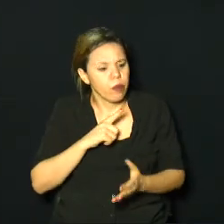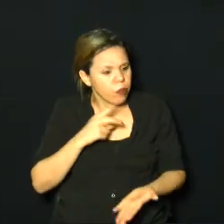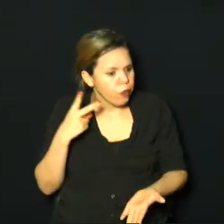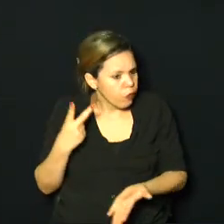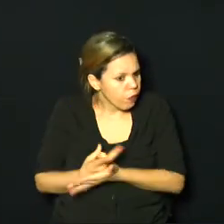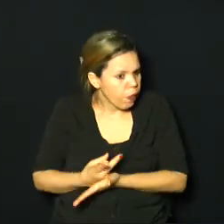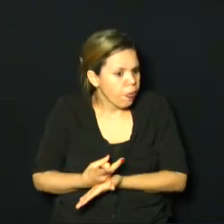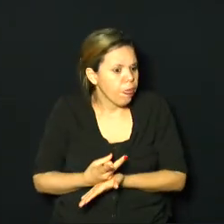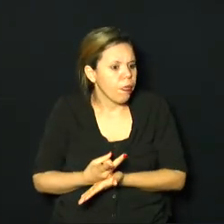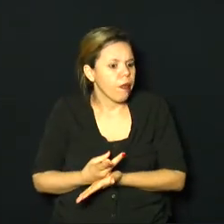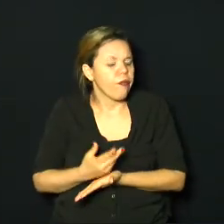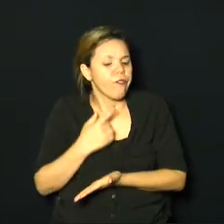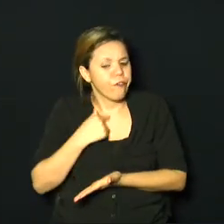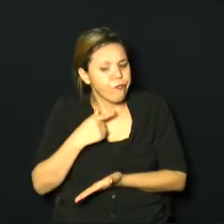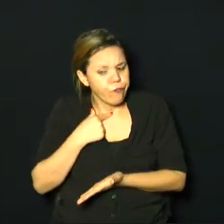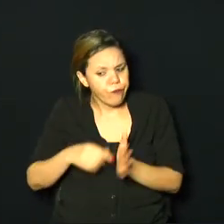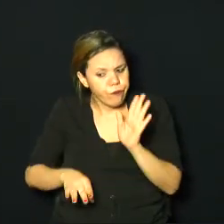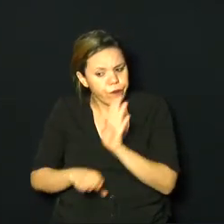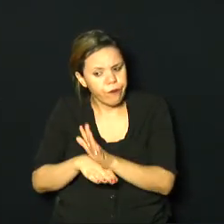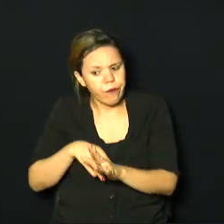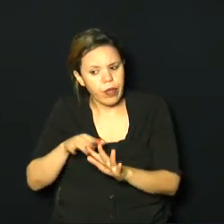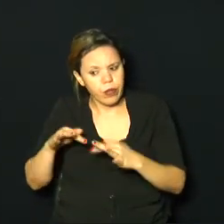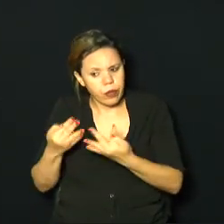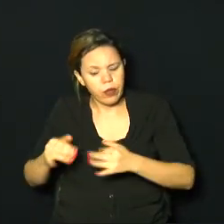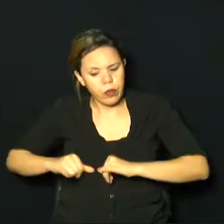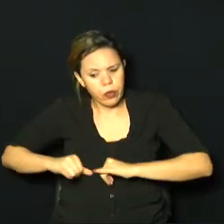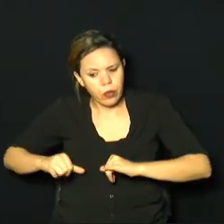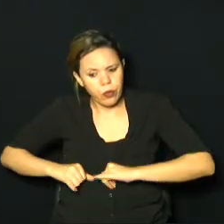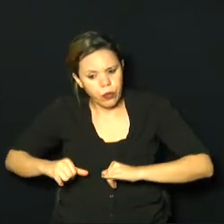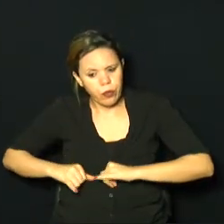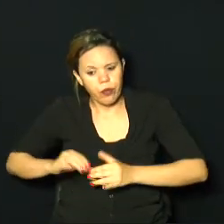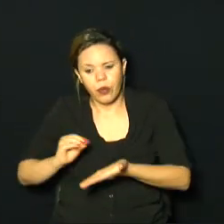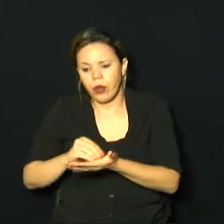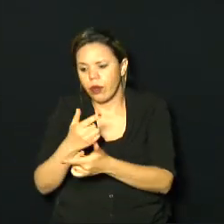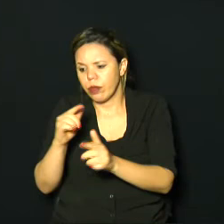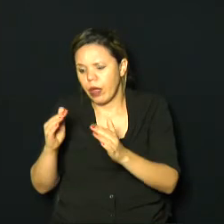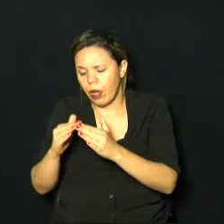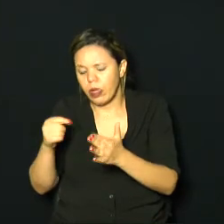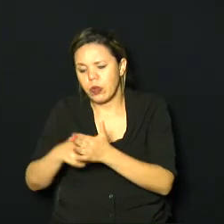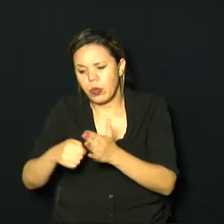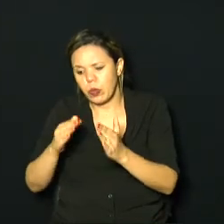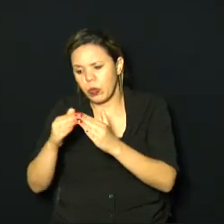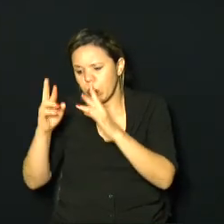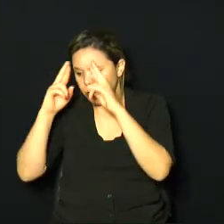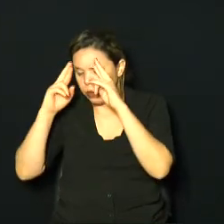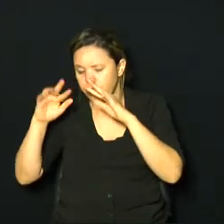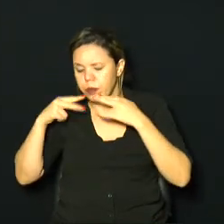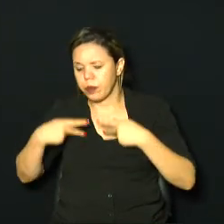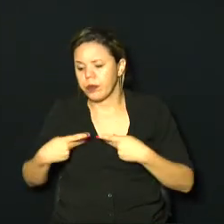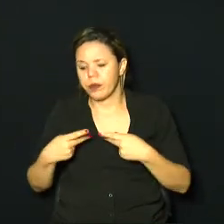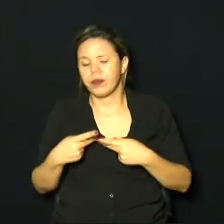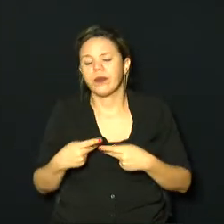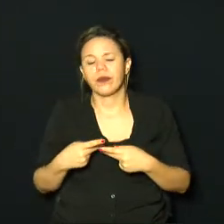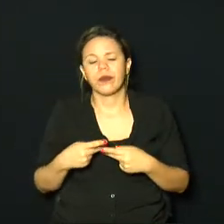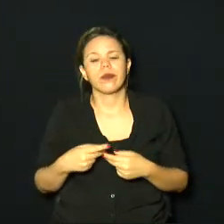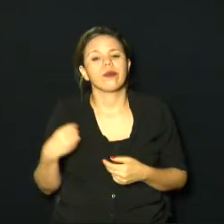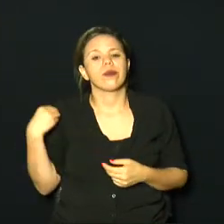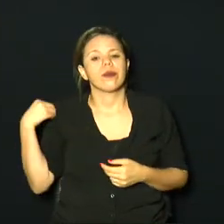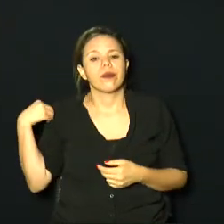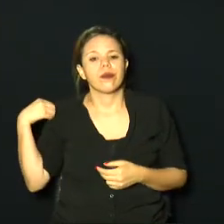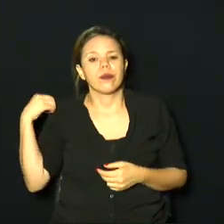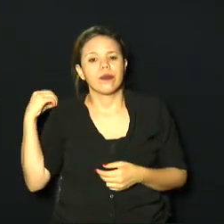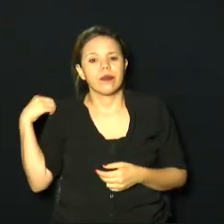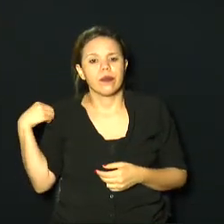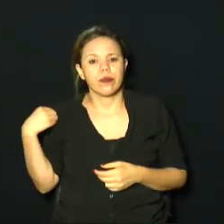mesmo ânimo para fazer o que significa a luta de moradia e a dignidade humana, né? A moradia